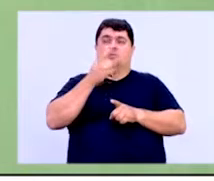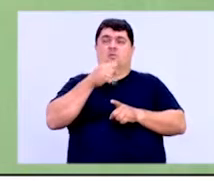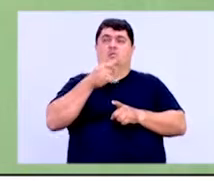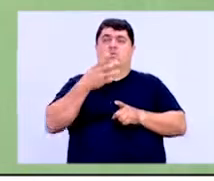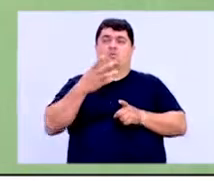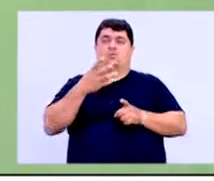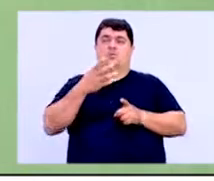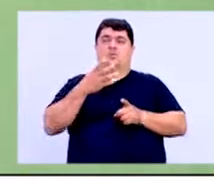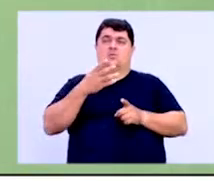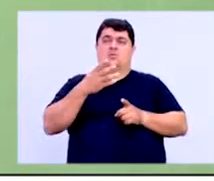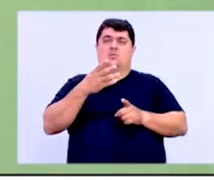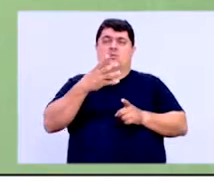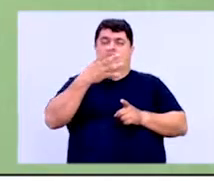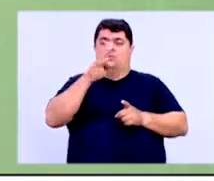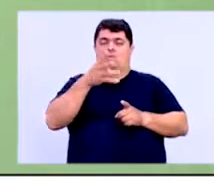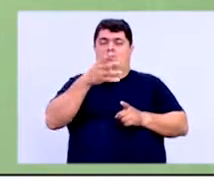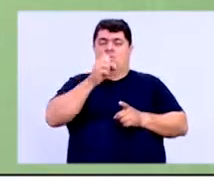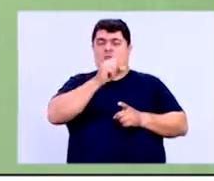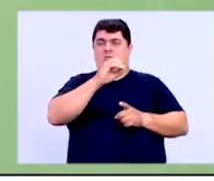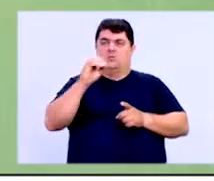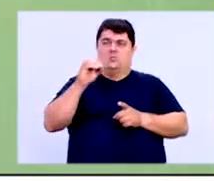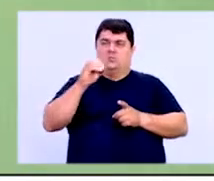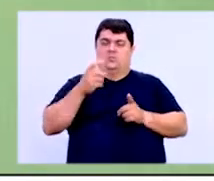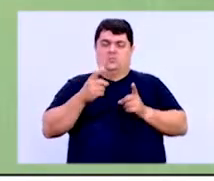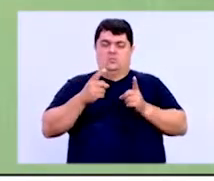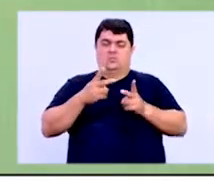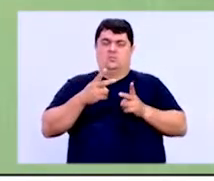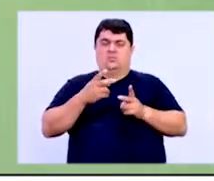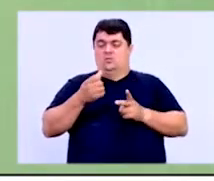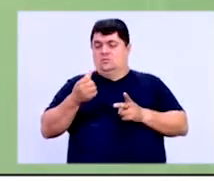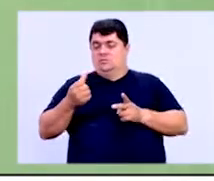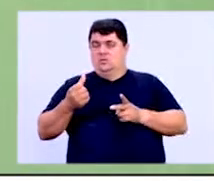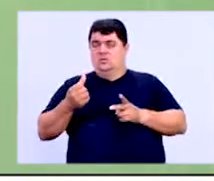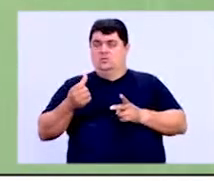segurança? 4.800, né? E ele vendeu 6.000.